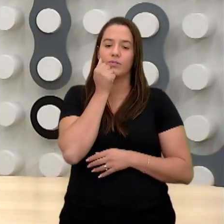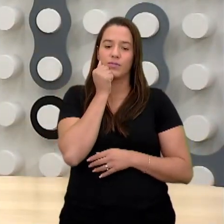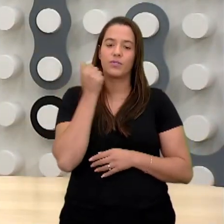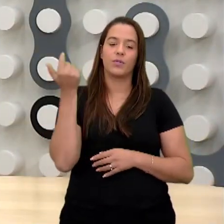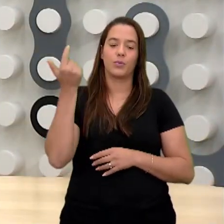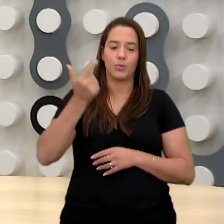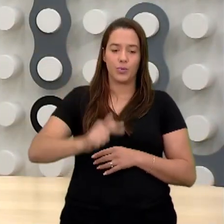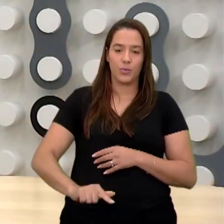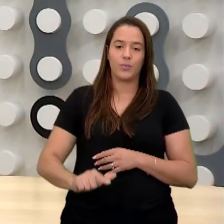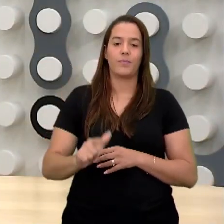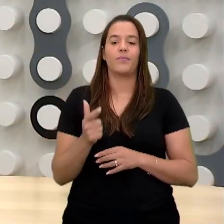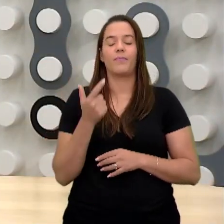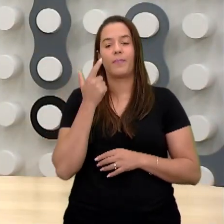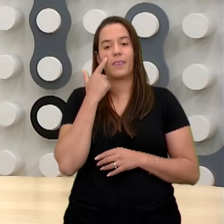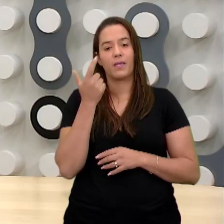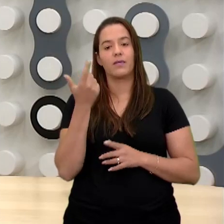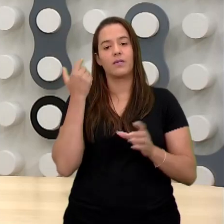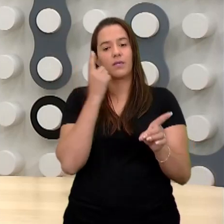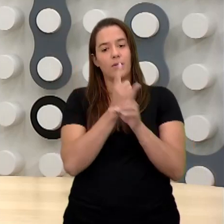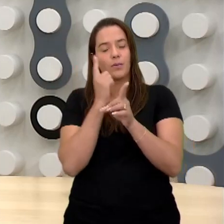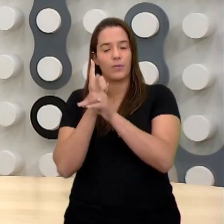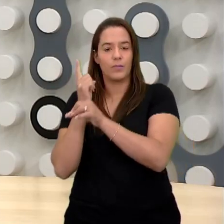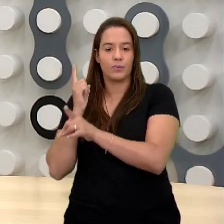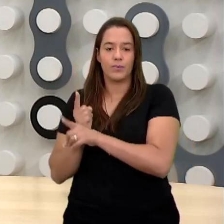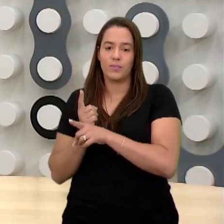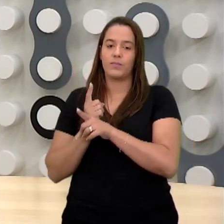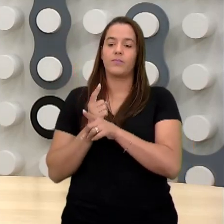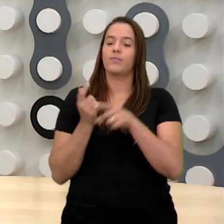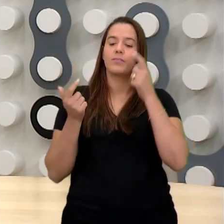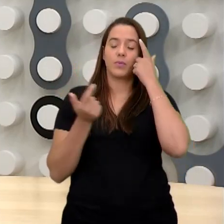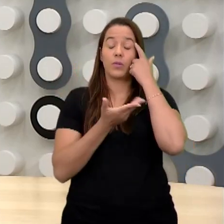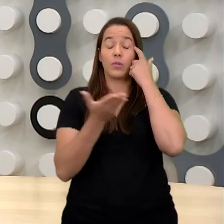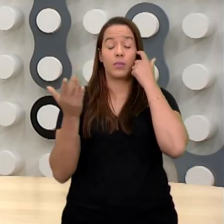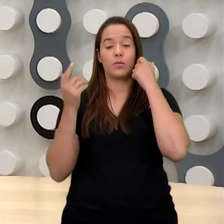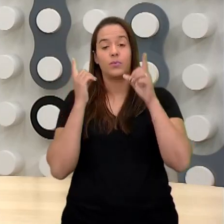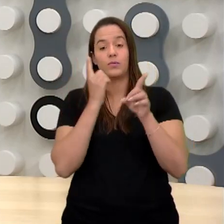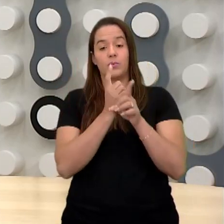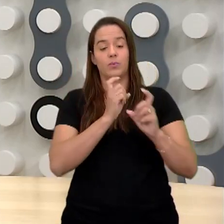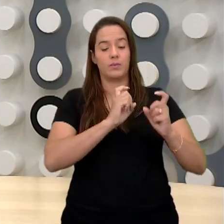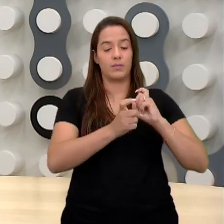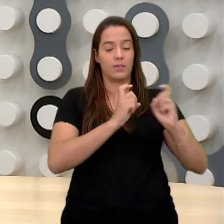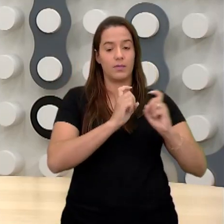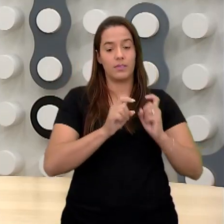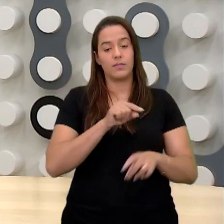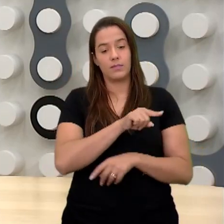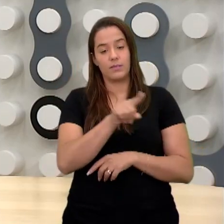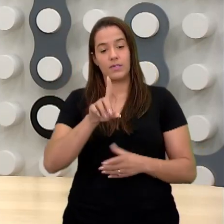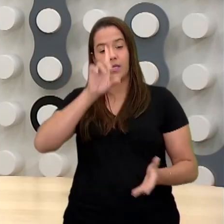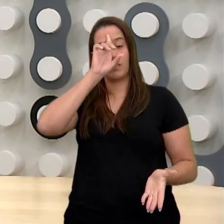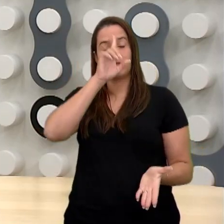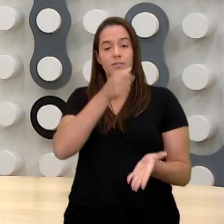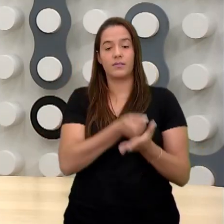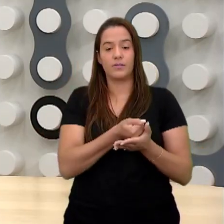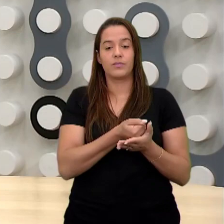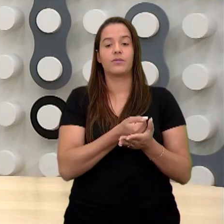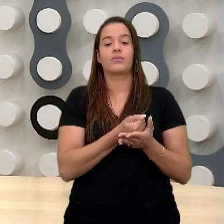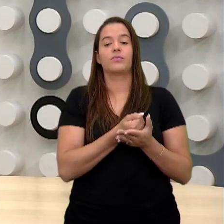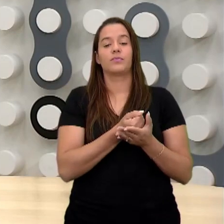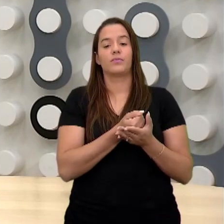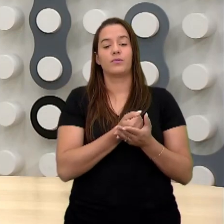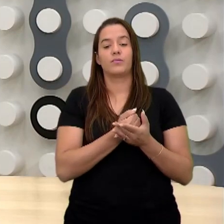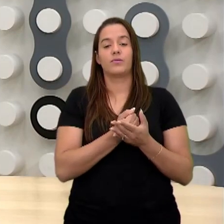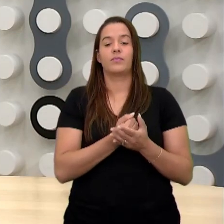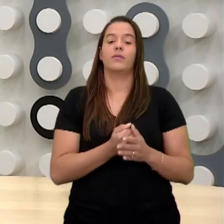novo lá se reencontrarem, talvez aí numa comissão e decidirem aí que tem que mesmo fazer uma